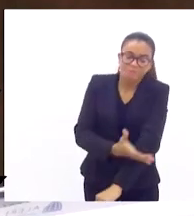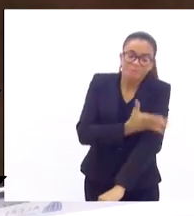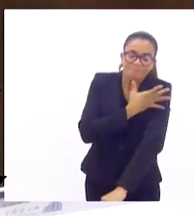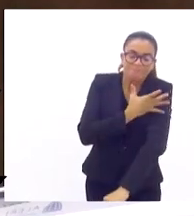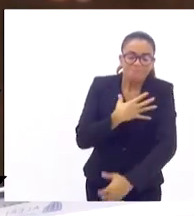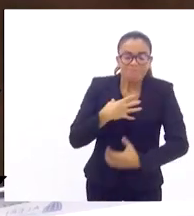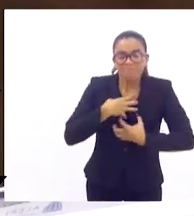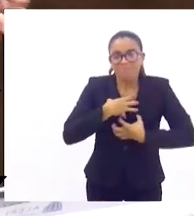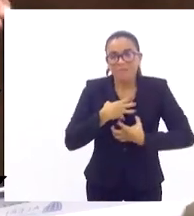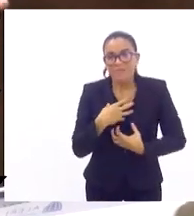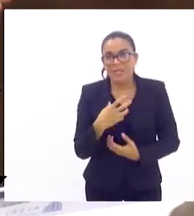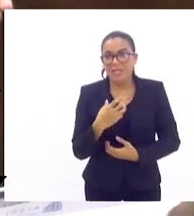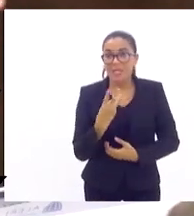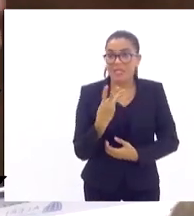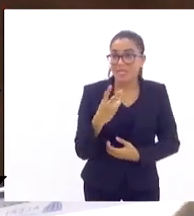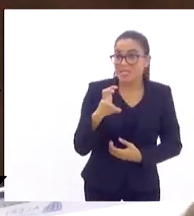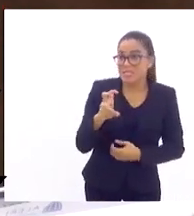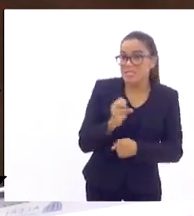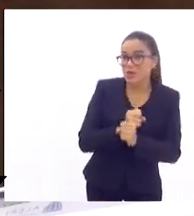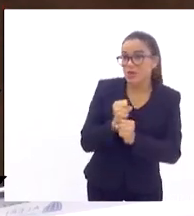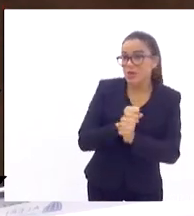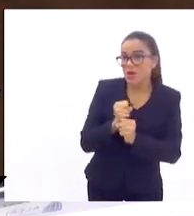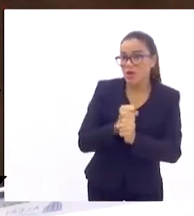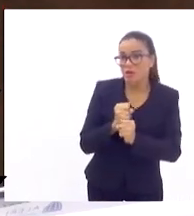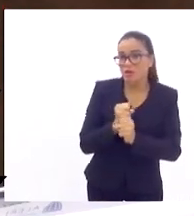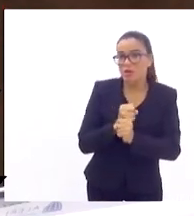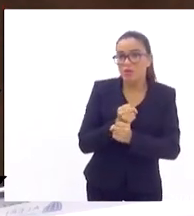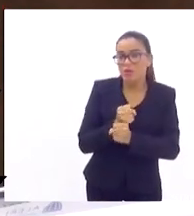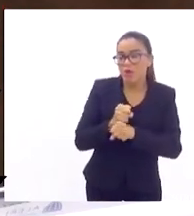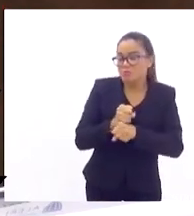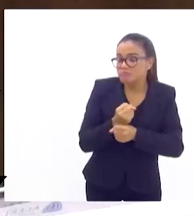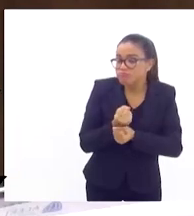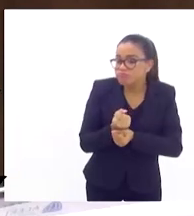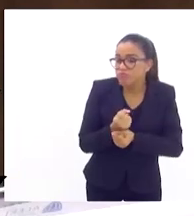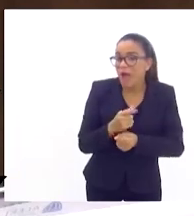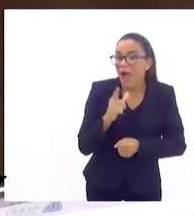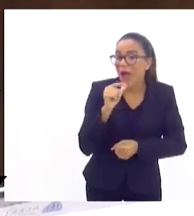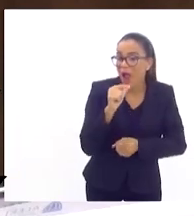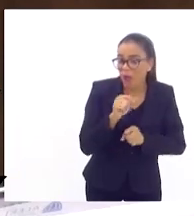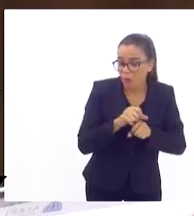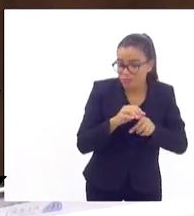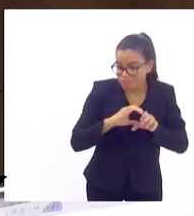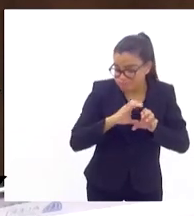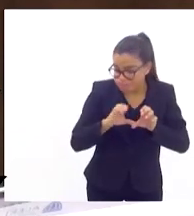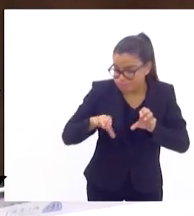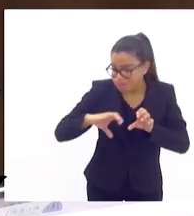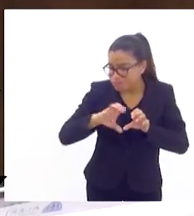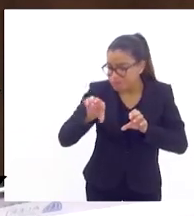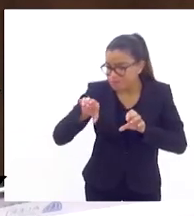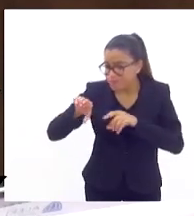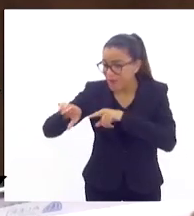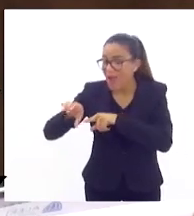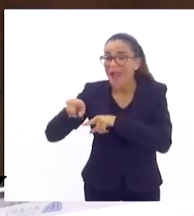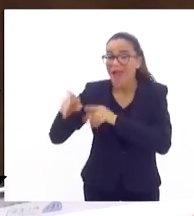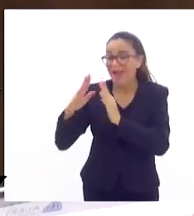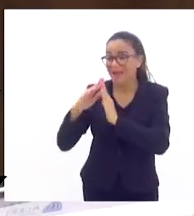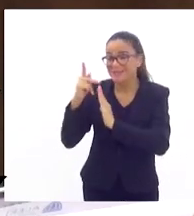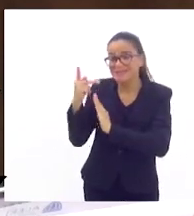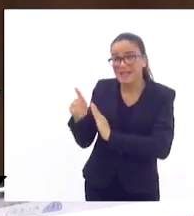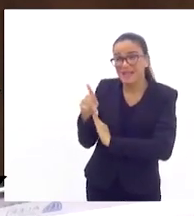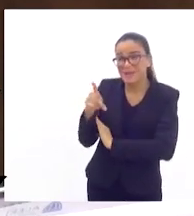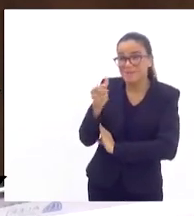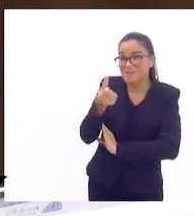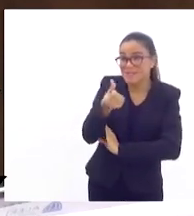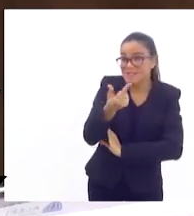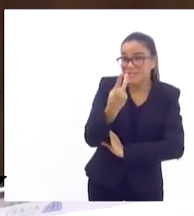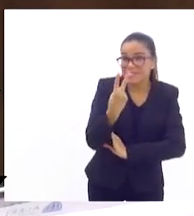35 anos que eu tenho de saneamento. Nós levamos água até a casa dela de uma pessoa de 62 anos que mora a